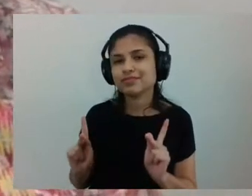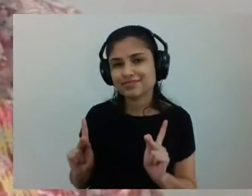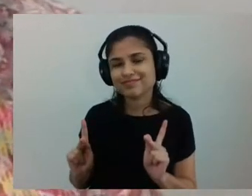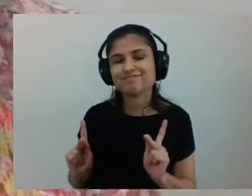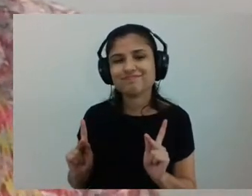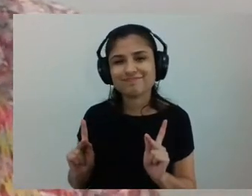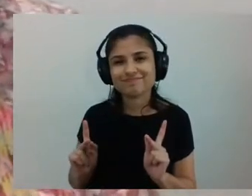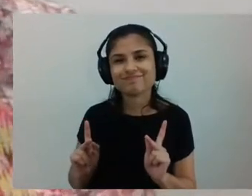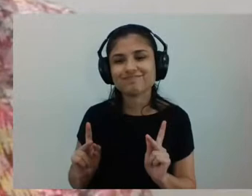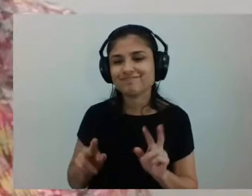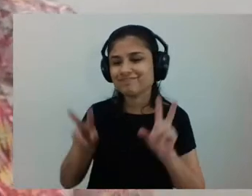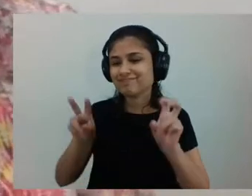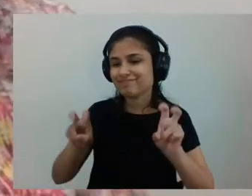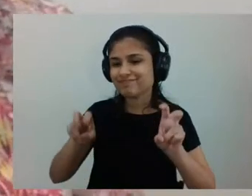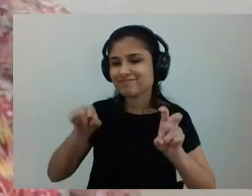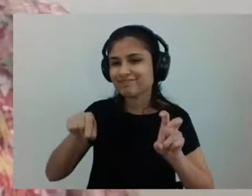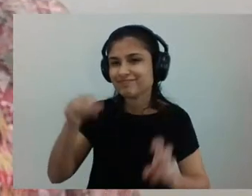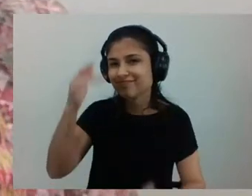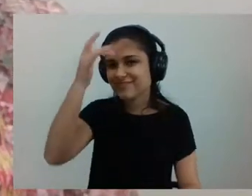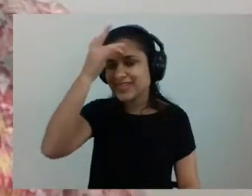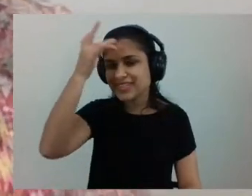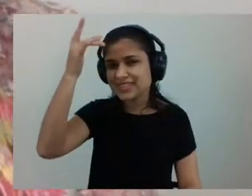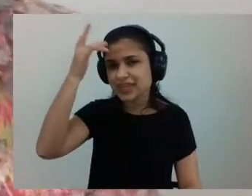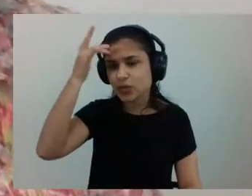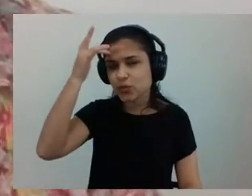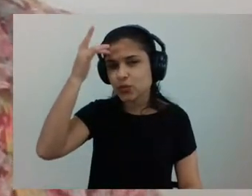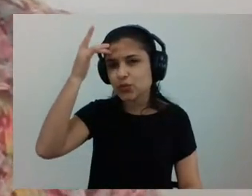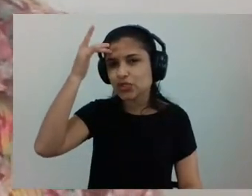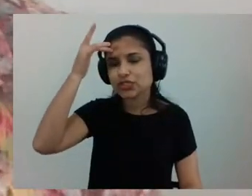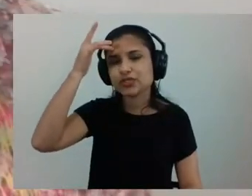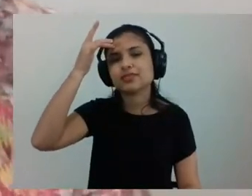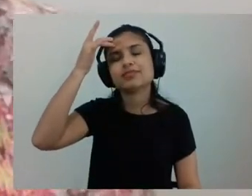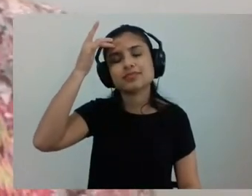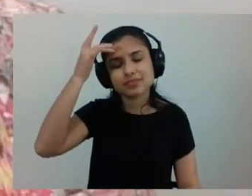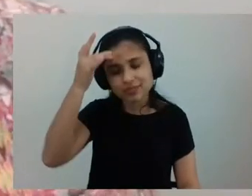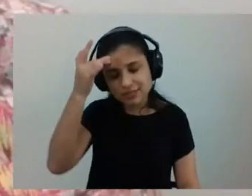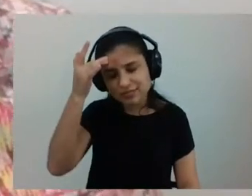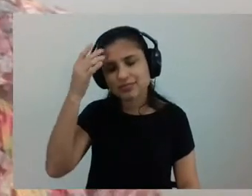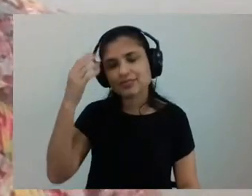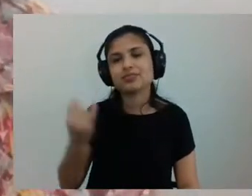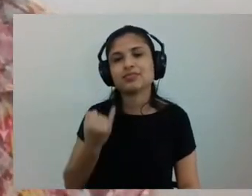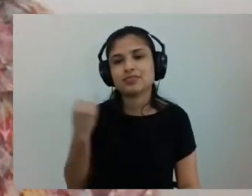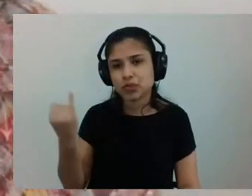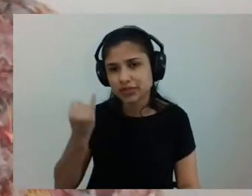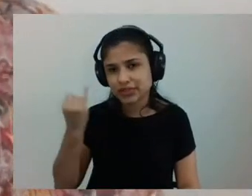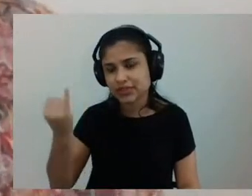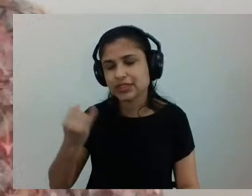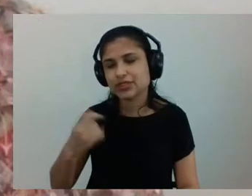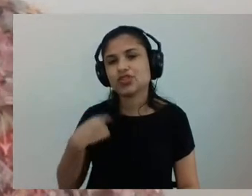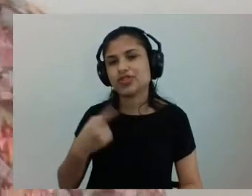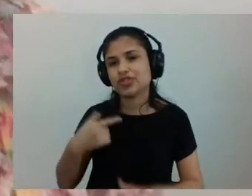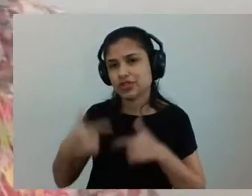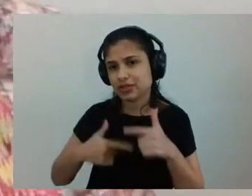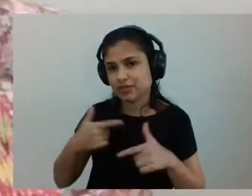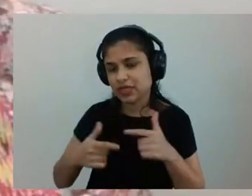Nessa questão de saúde mental, é muito importante e nós estamos atuando. Tem um